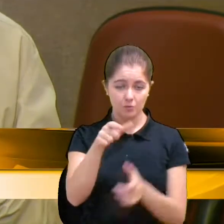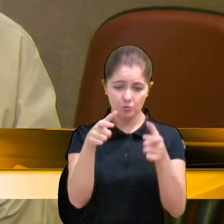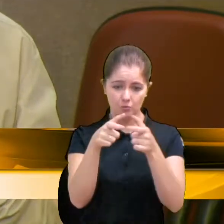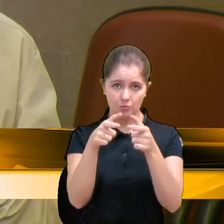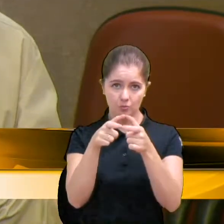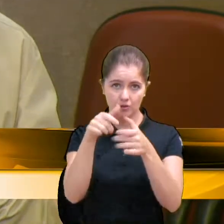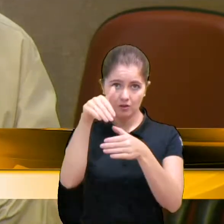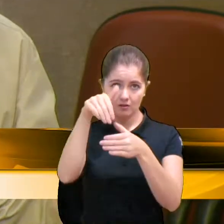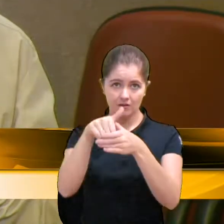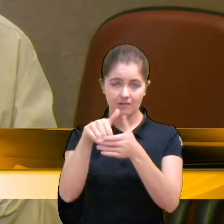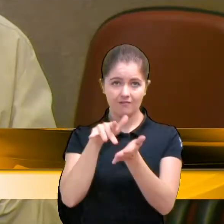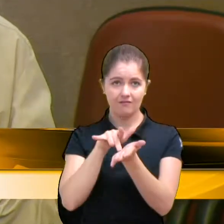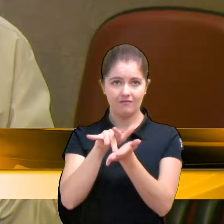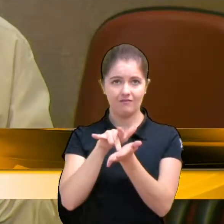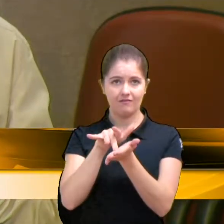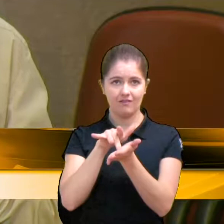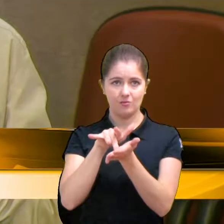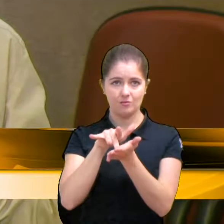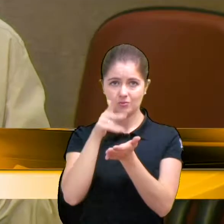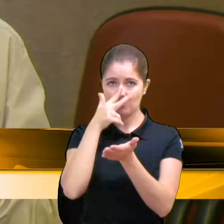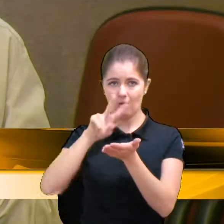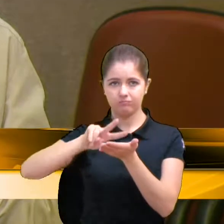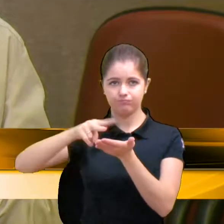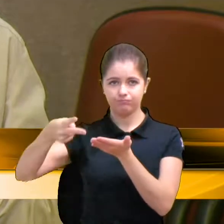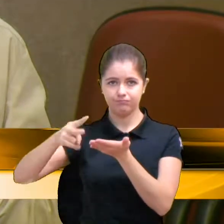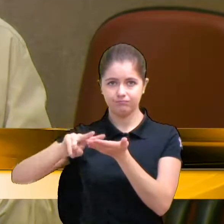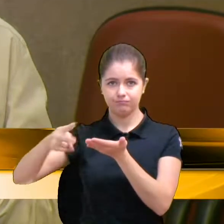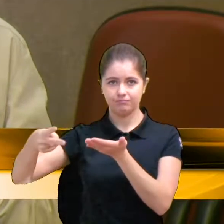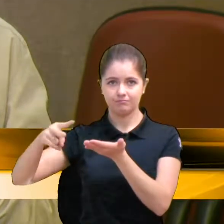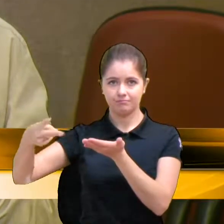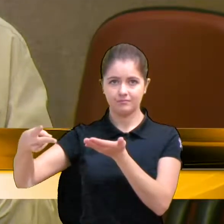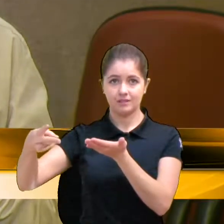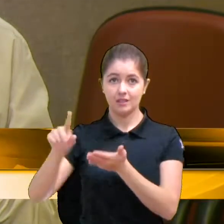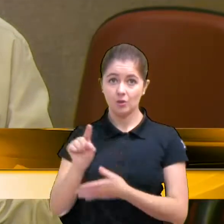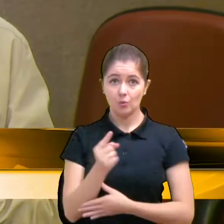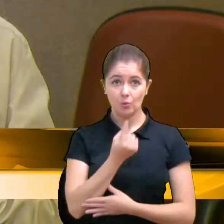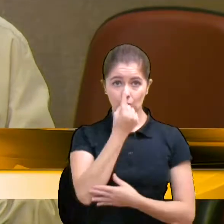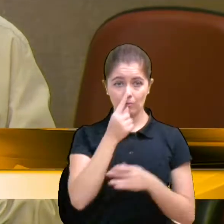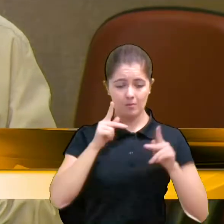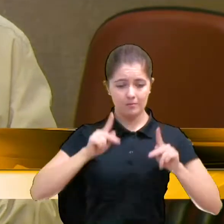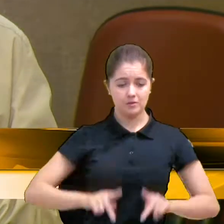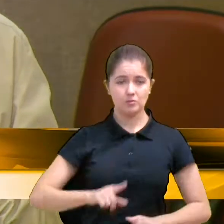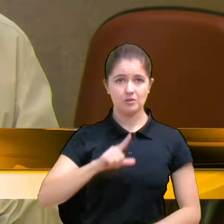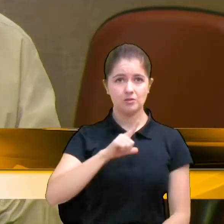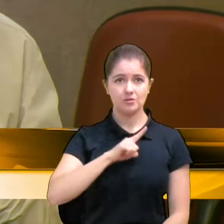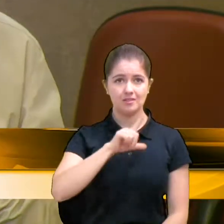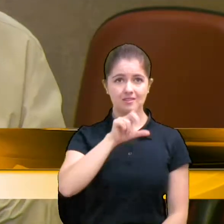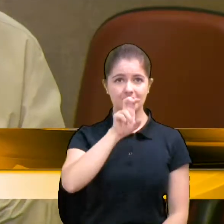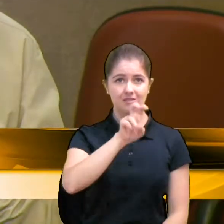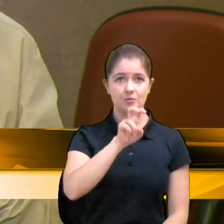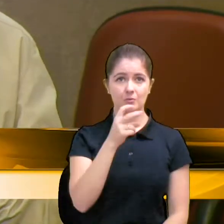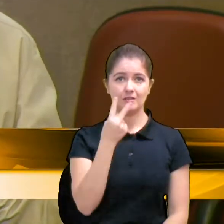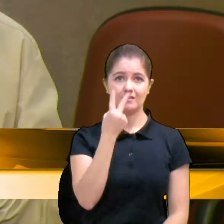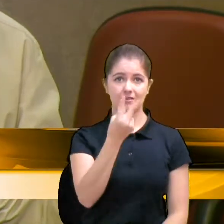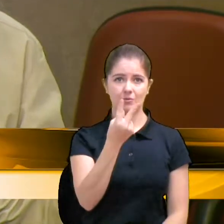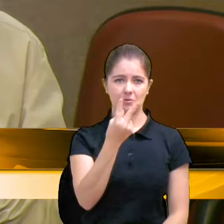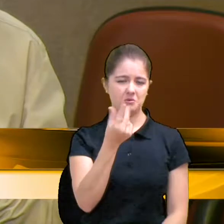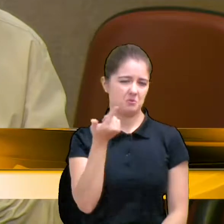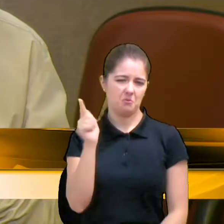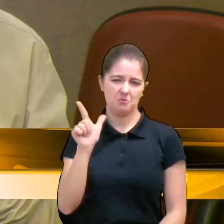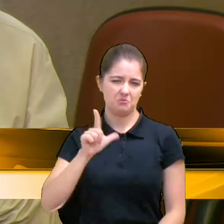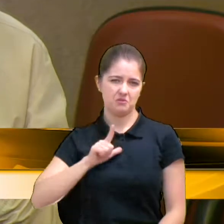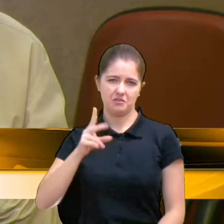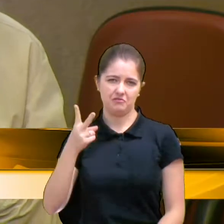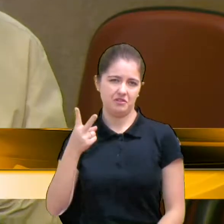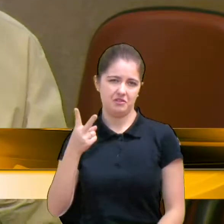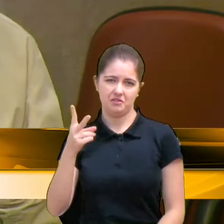eleitor falsos, duplicados, e uma única pessoa com 52, outros com 20 e pouco e por